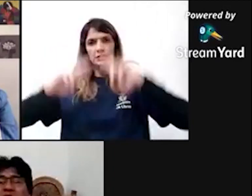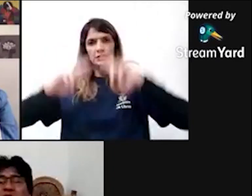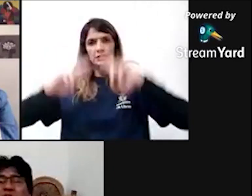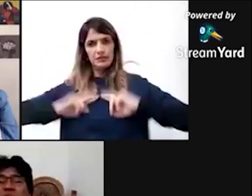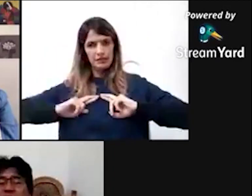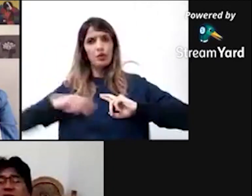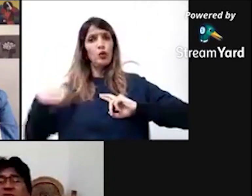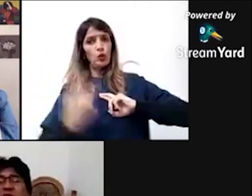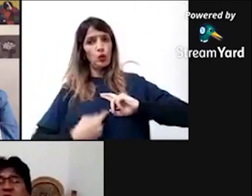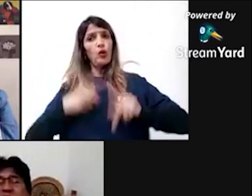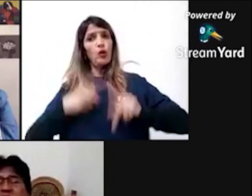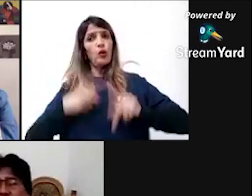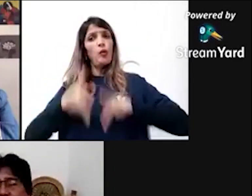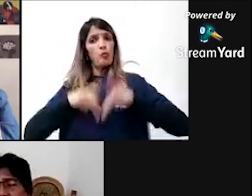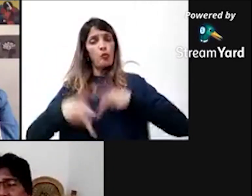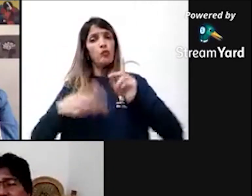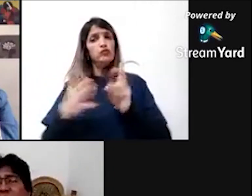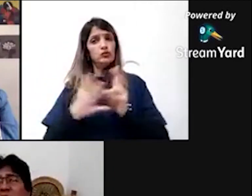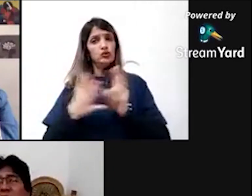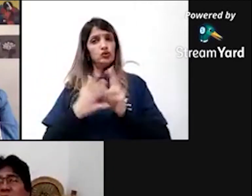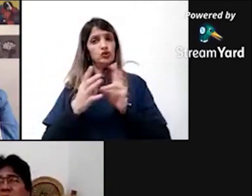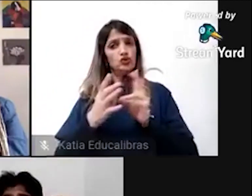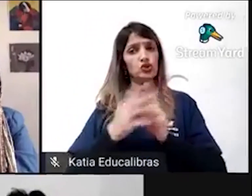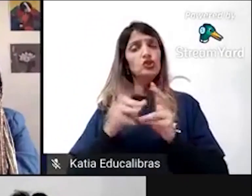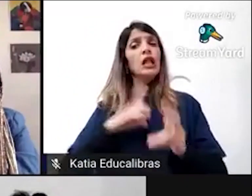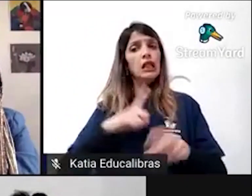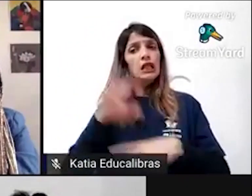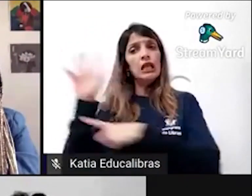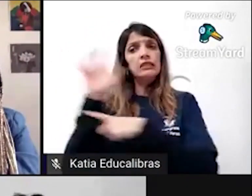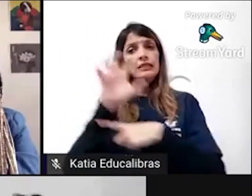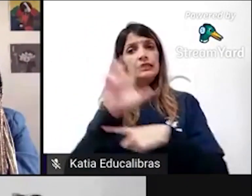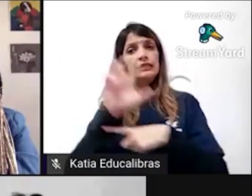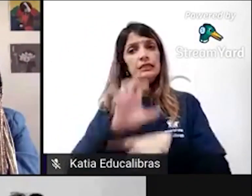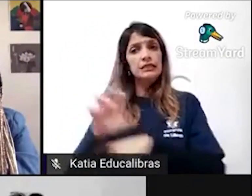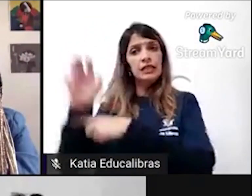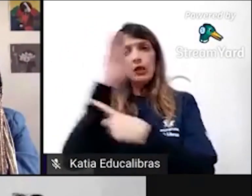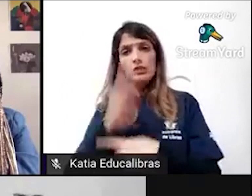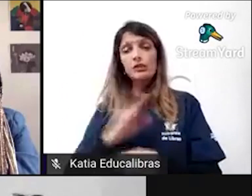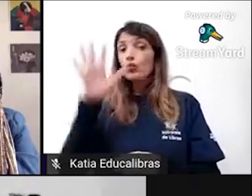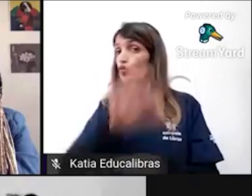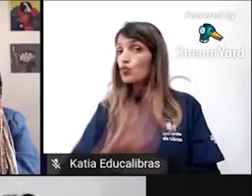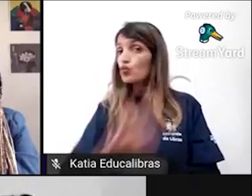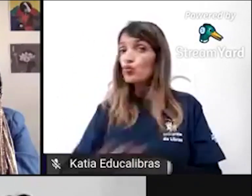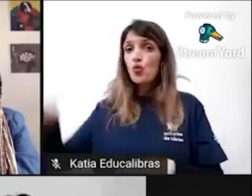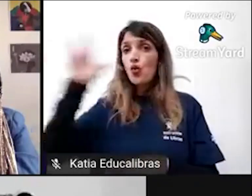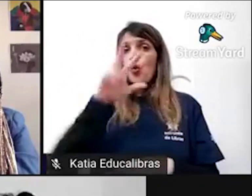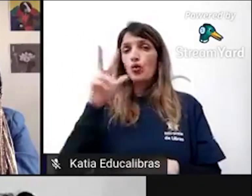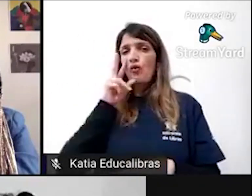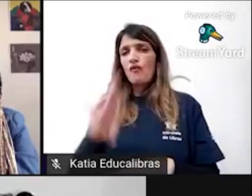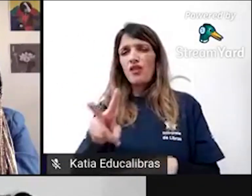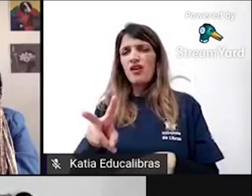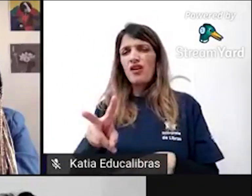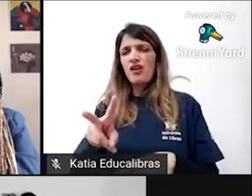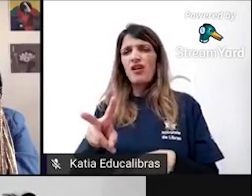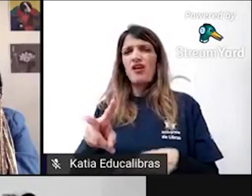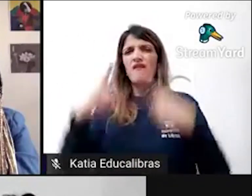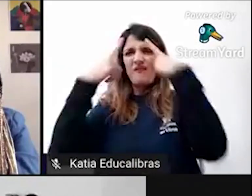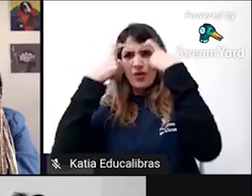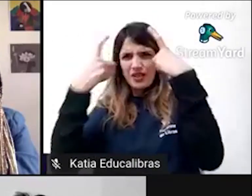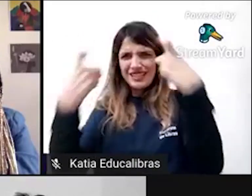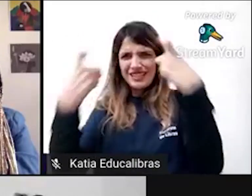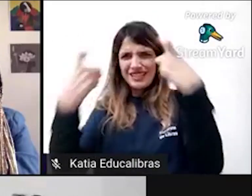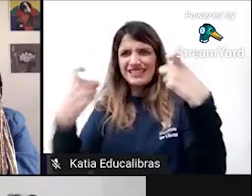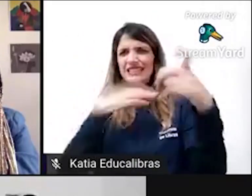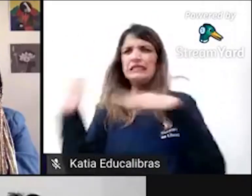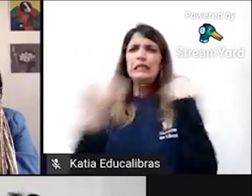Os povos indígenas estão presentes em todos os estados brasileiros, e a gente vê muito racismo, muita violência, muita